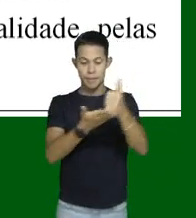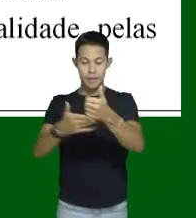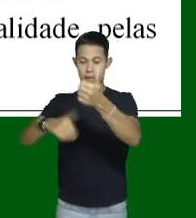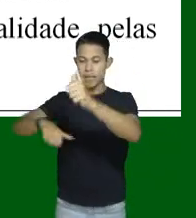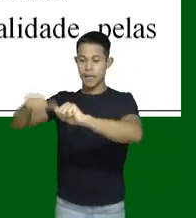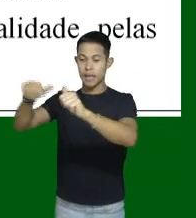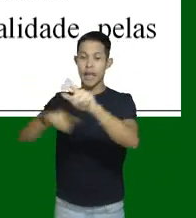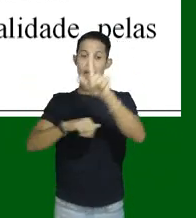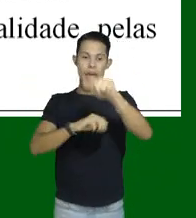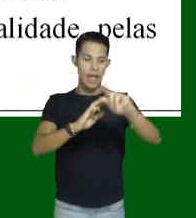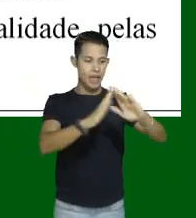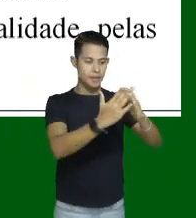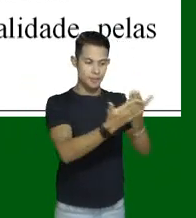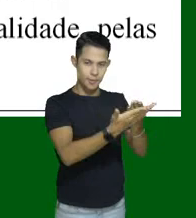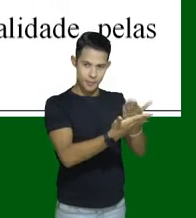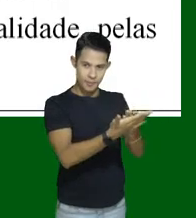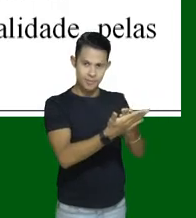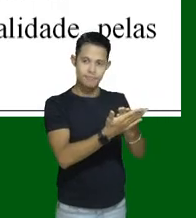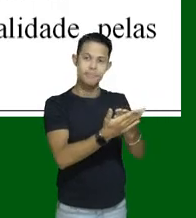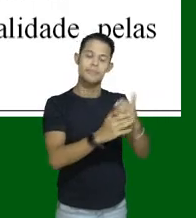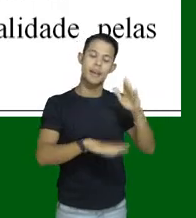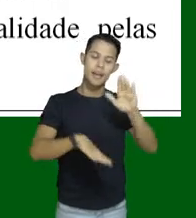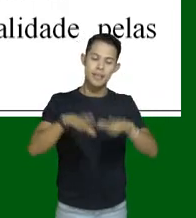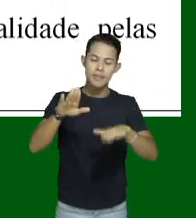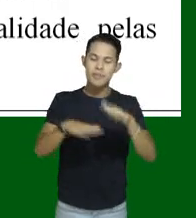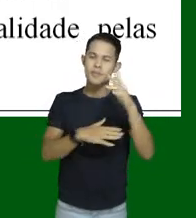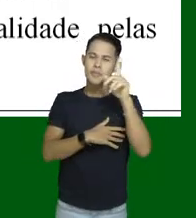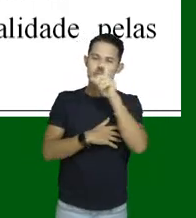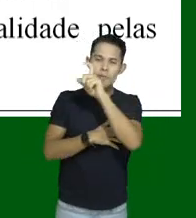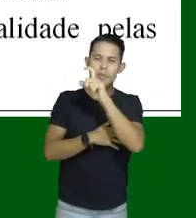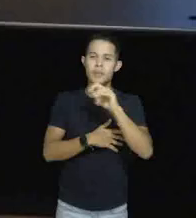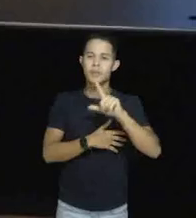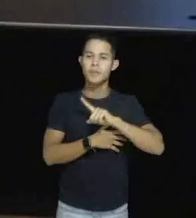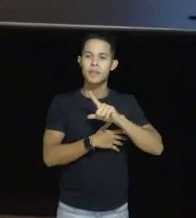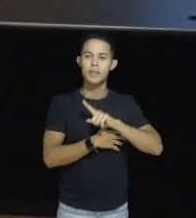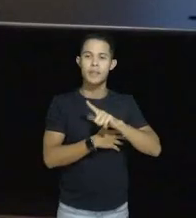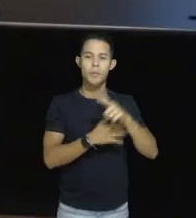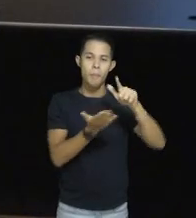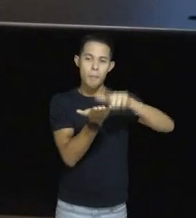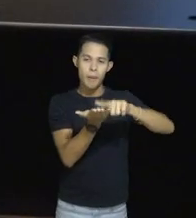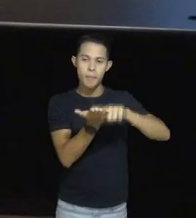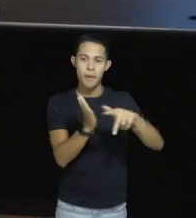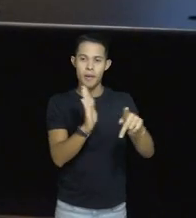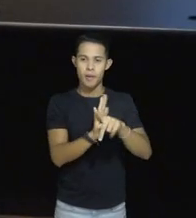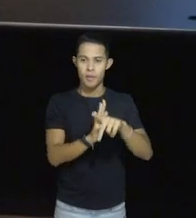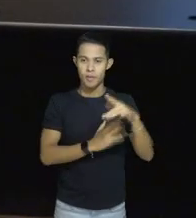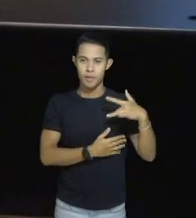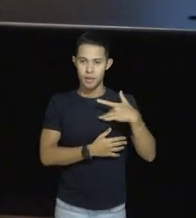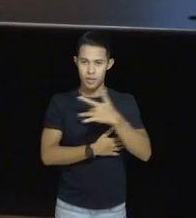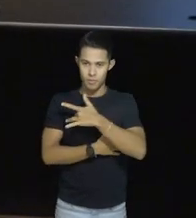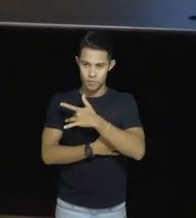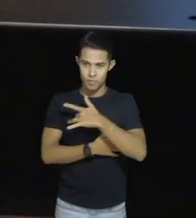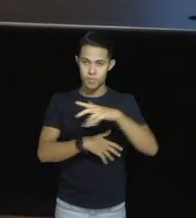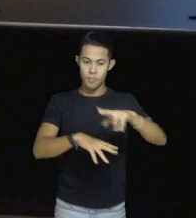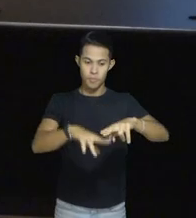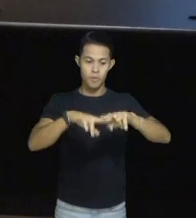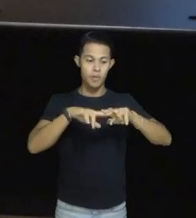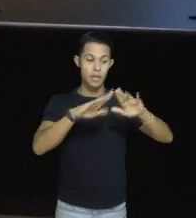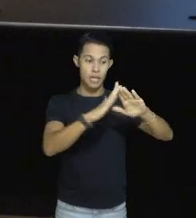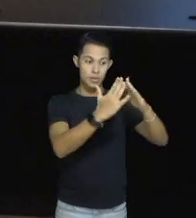uma criança vem com pedido de avaliação da saúde. Então, as nossas escolas, durante o tempo, nós